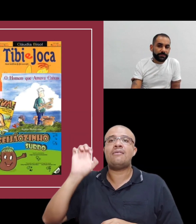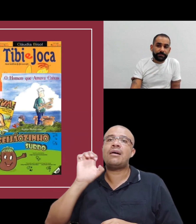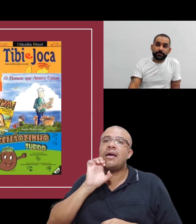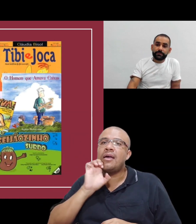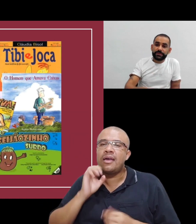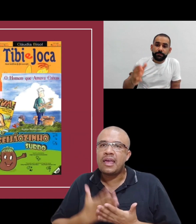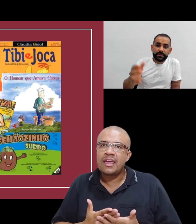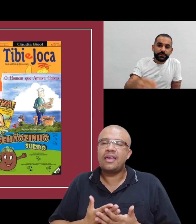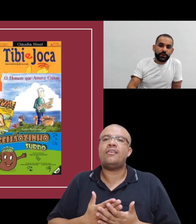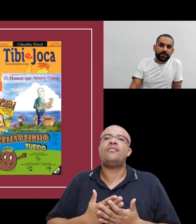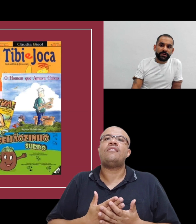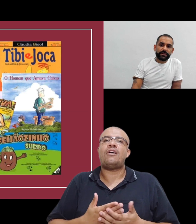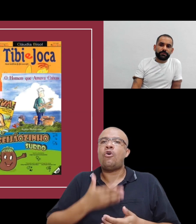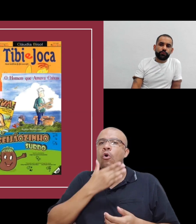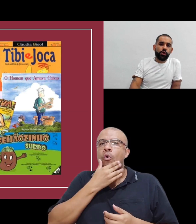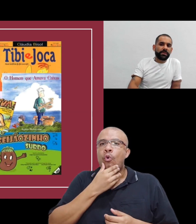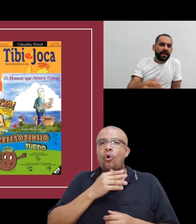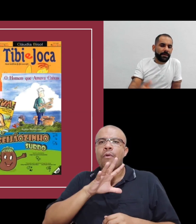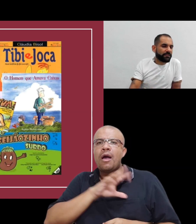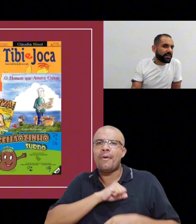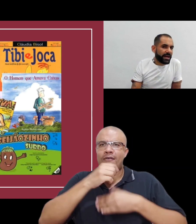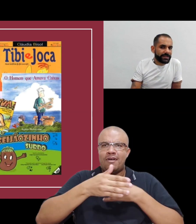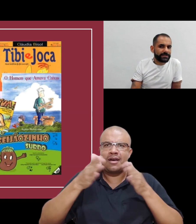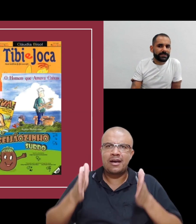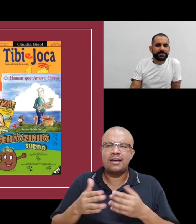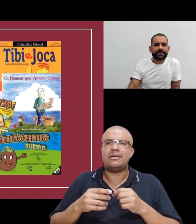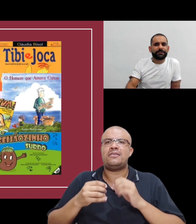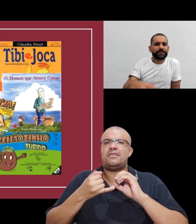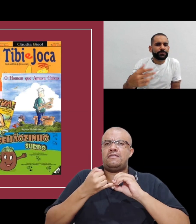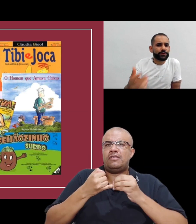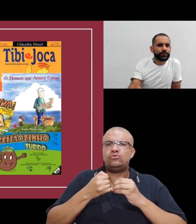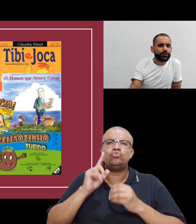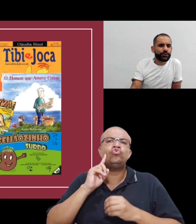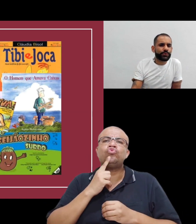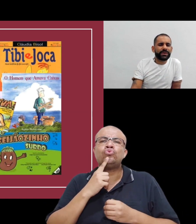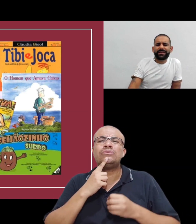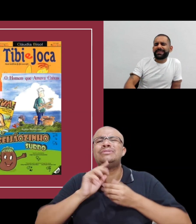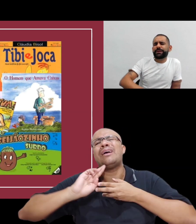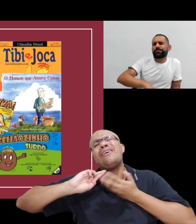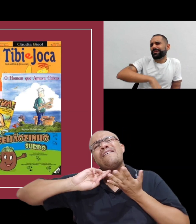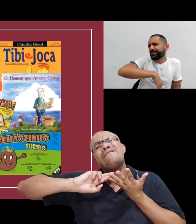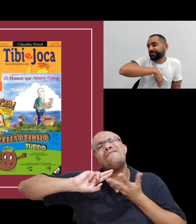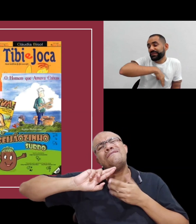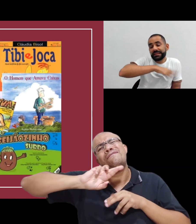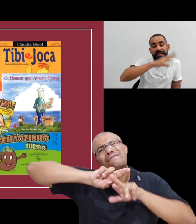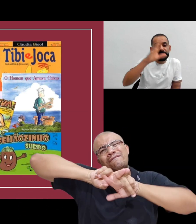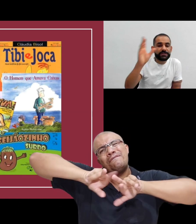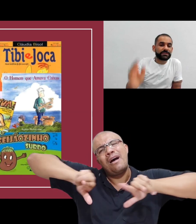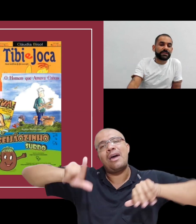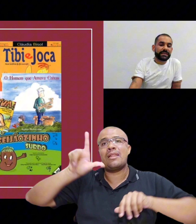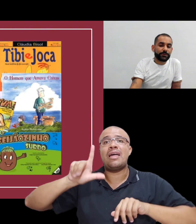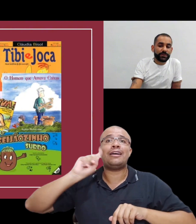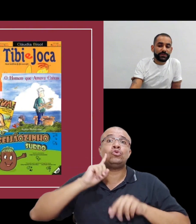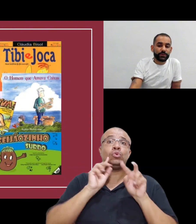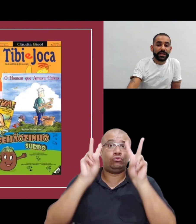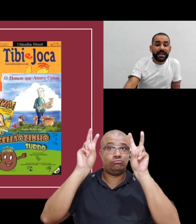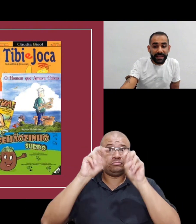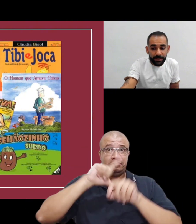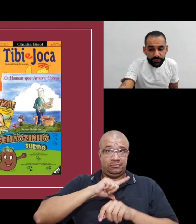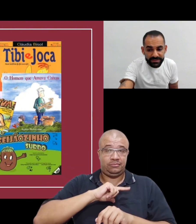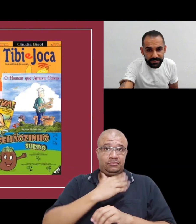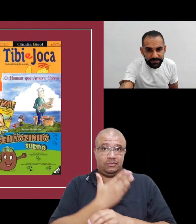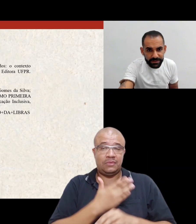Eva, Tibi e Joca, O Homem que Amava Caixas, Feijão Surdo, e tem uma infinidade de literatura